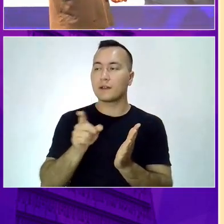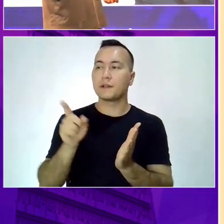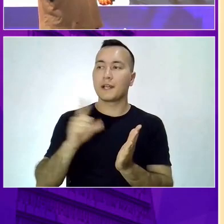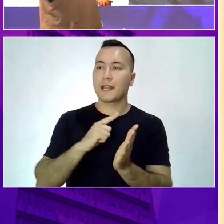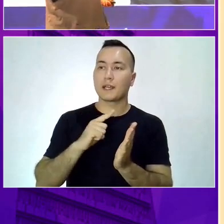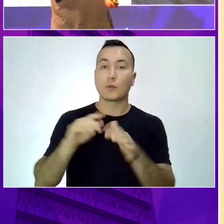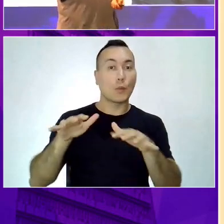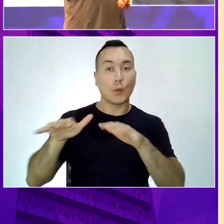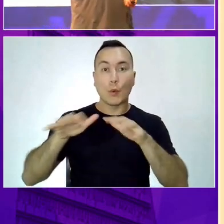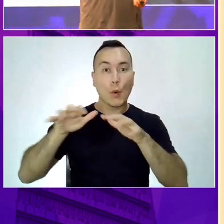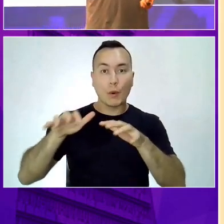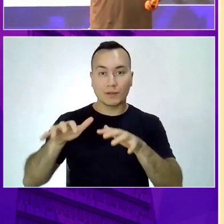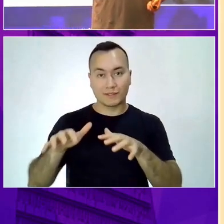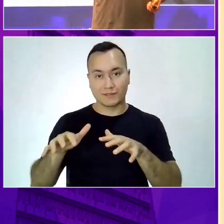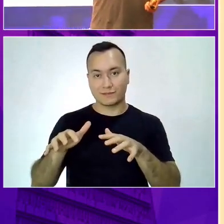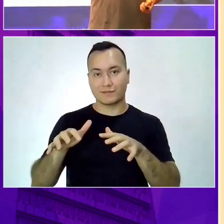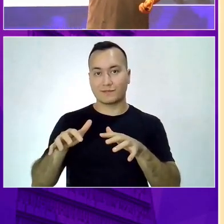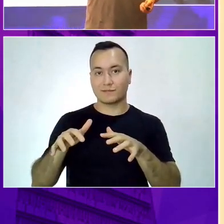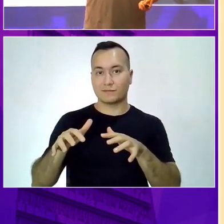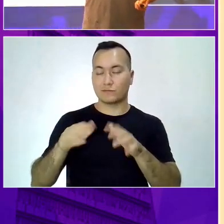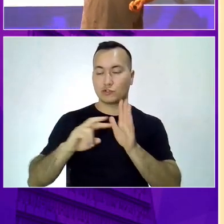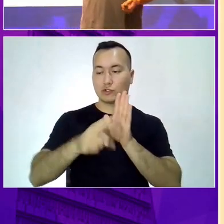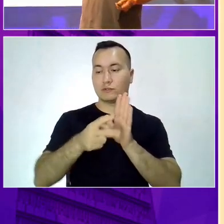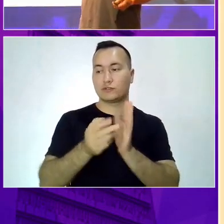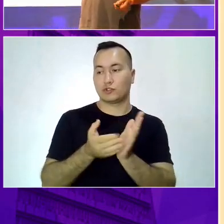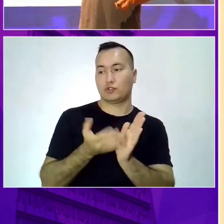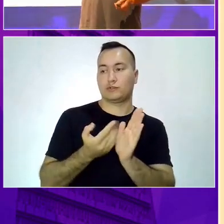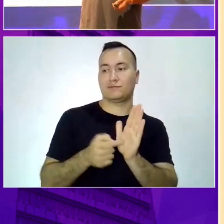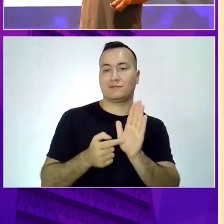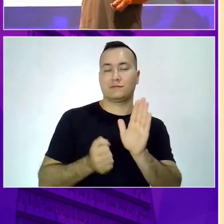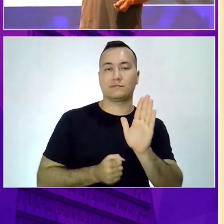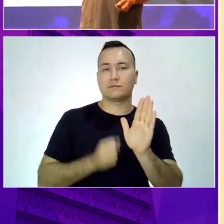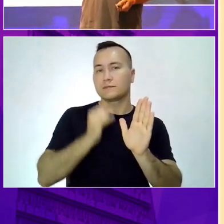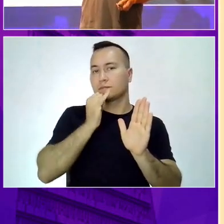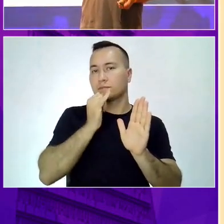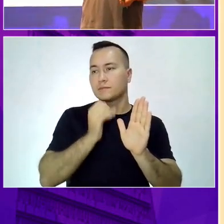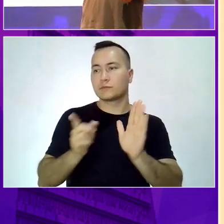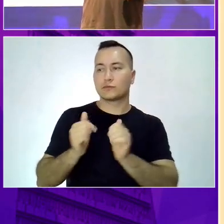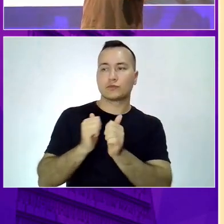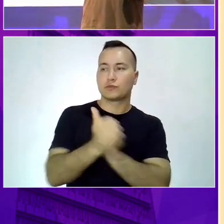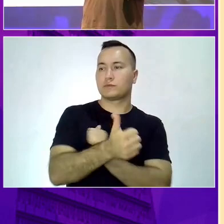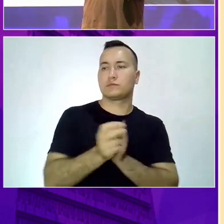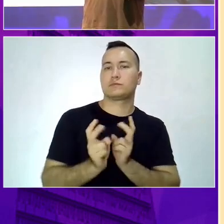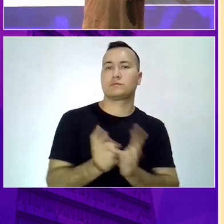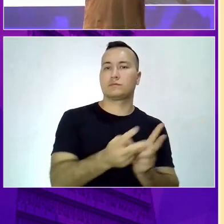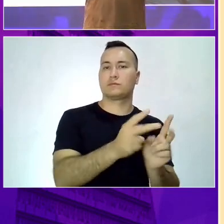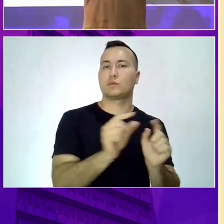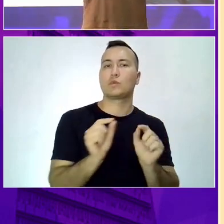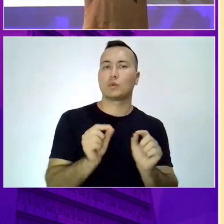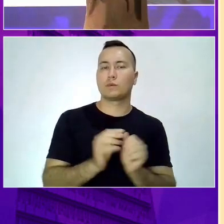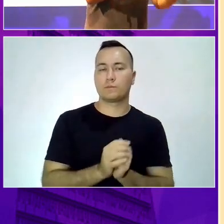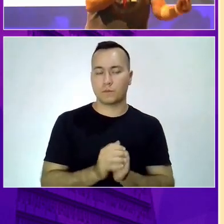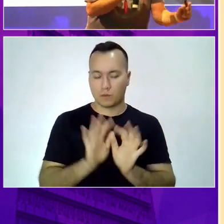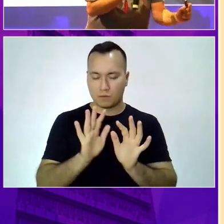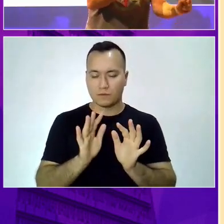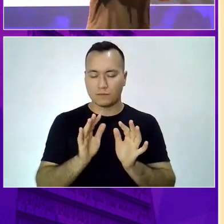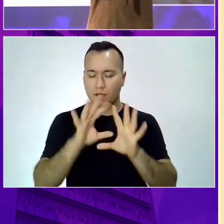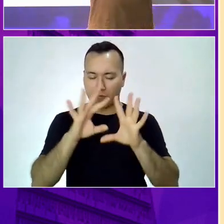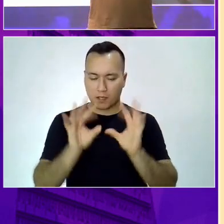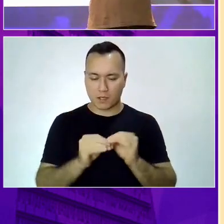Que se chama justamente o jogo infinito. O jogo infinito tem a ver com o seguinte, e eu vou contar muito